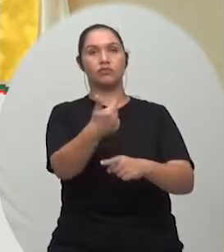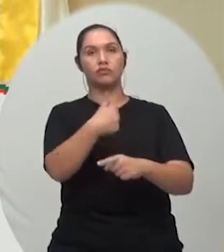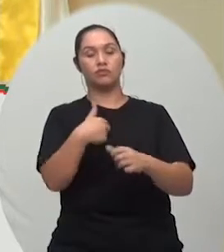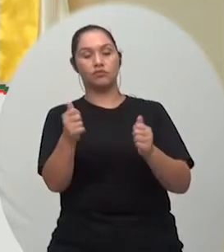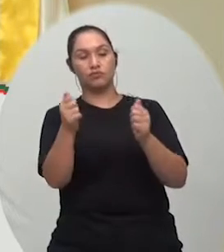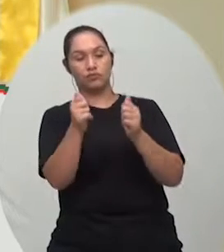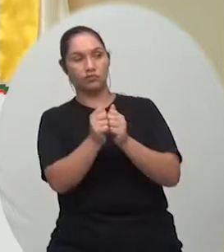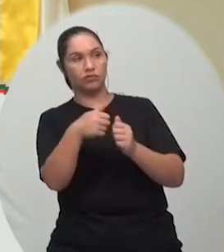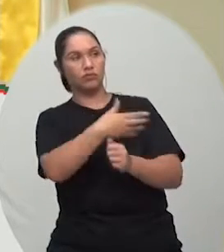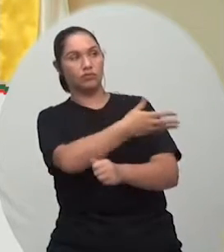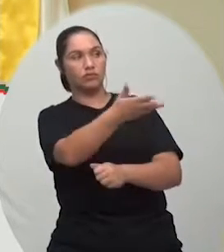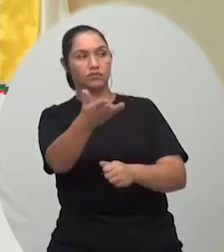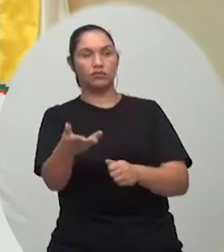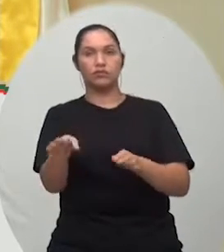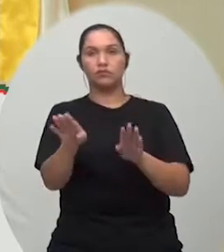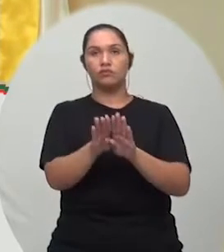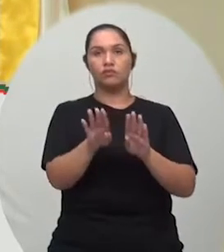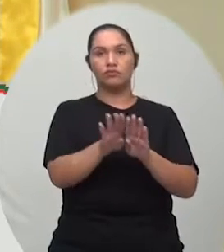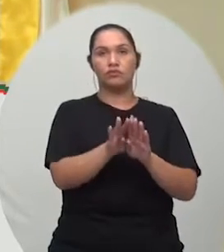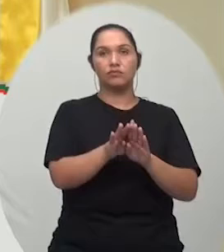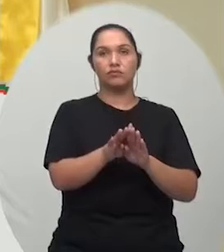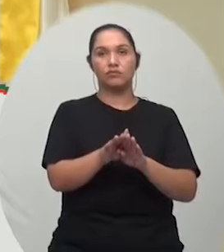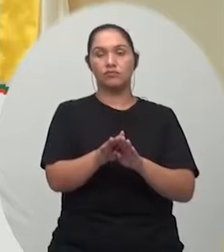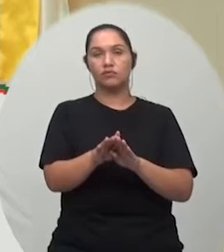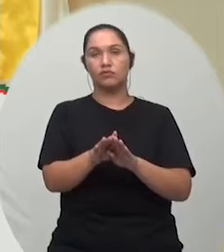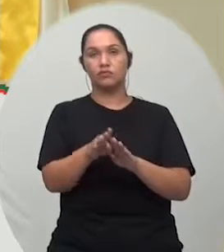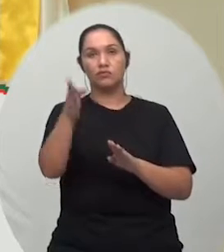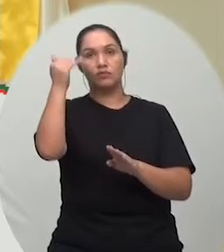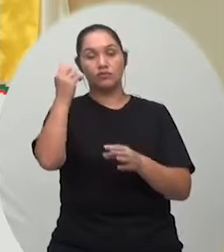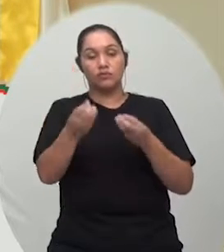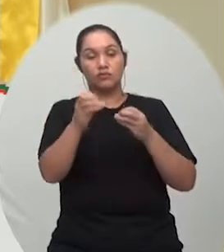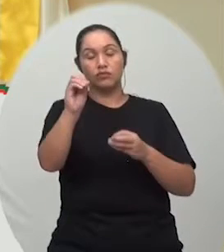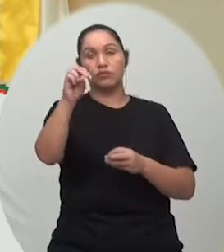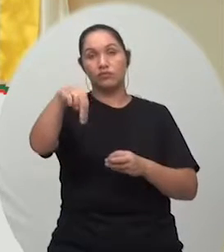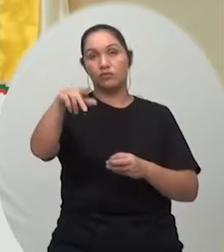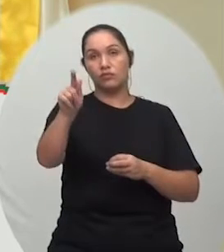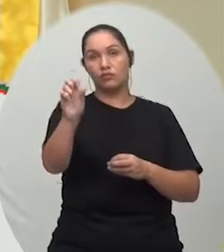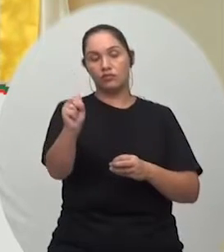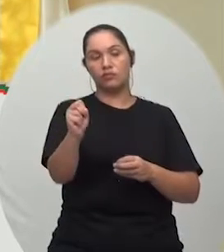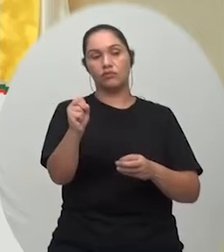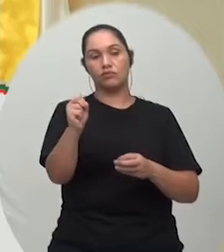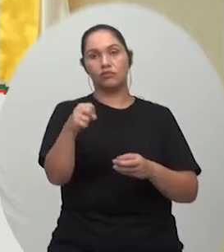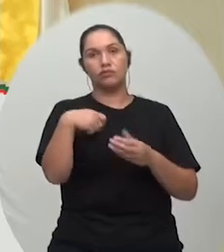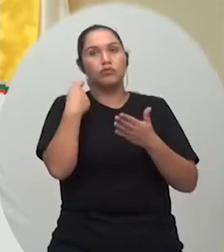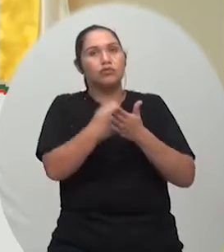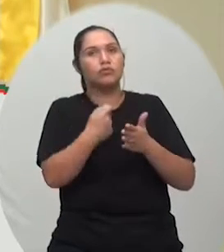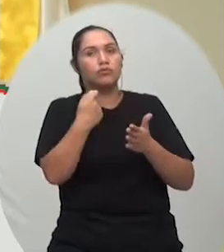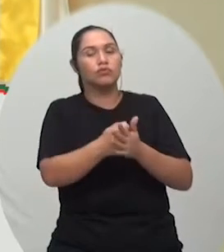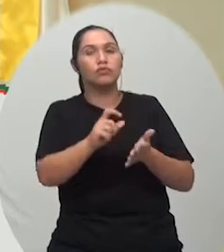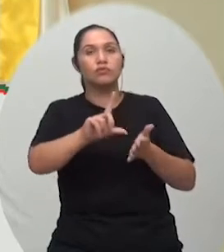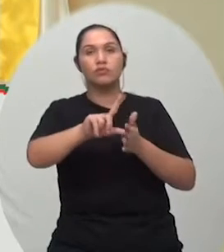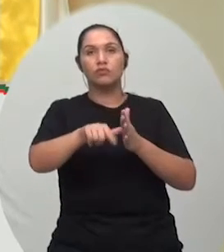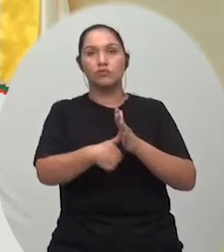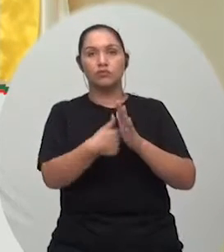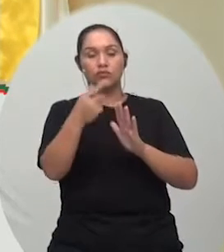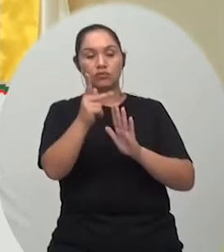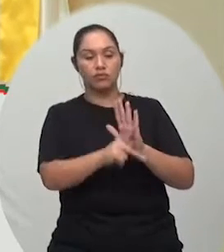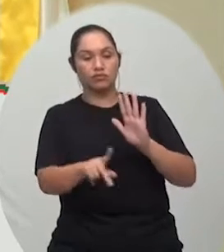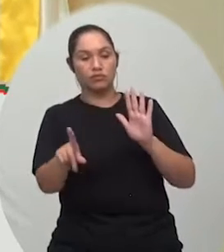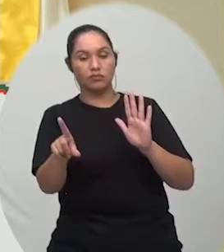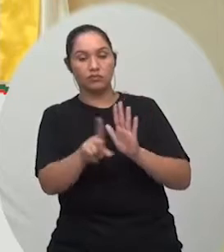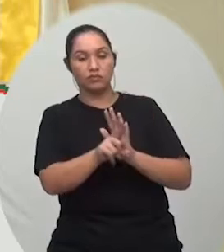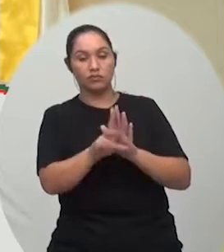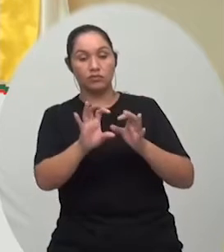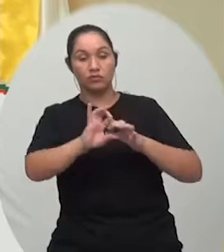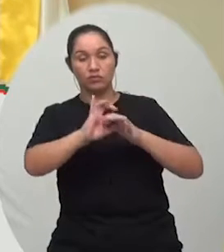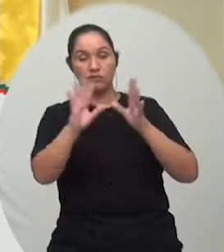como muitos outros vereadores acompanham. E aí, depois que o projeto foi sancionado, também passei a